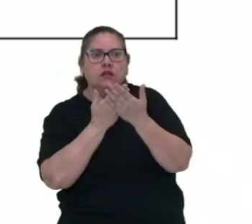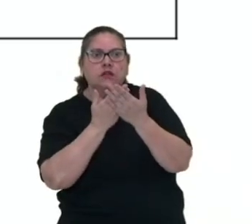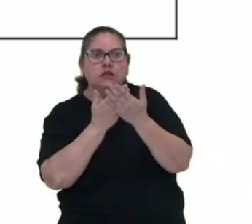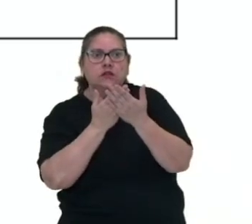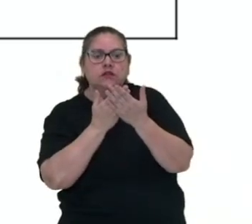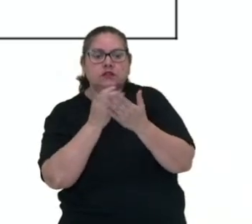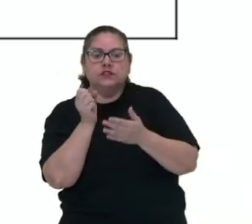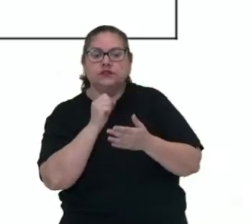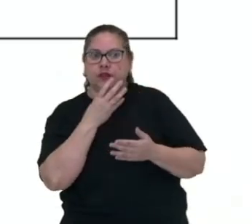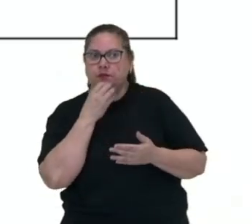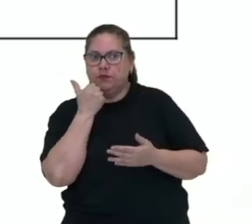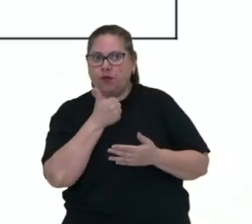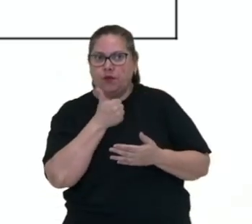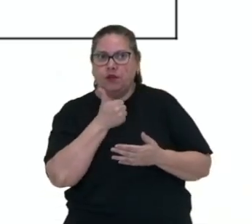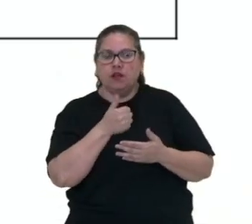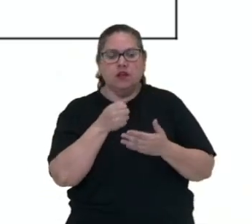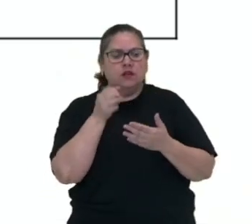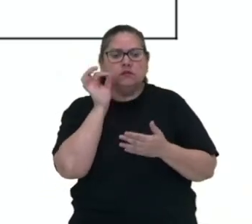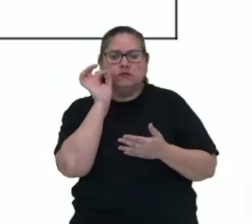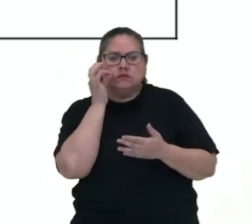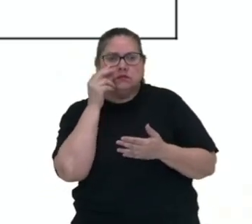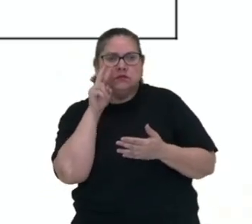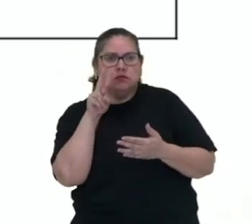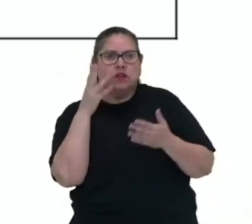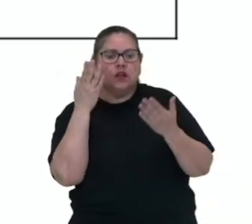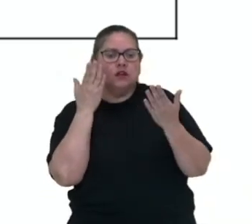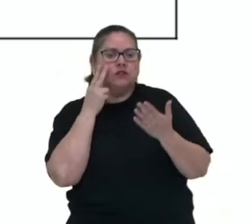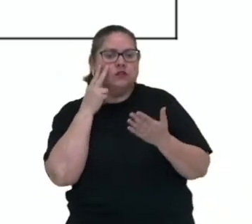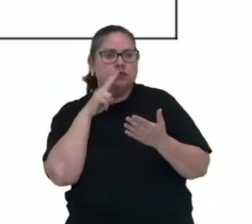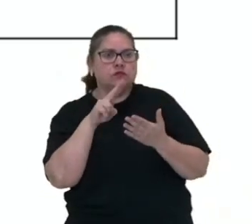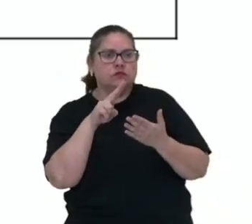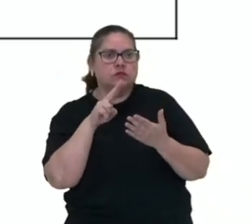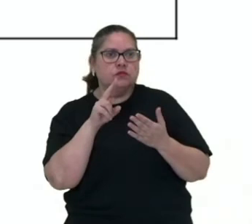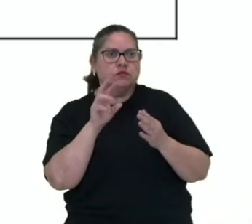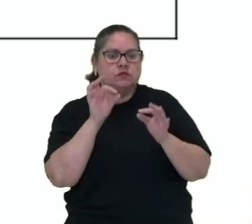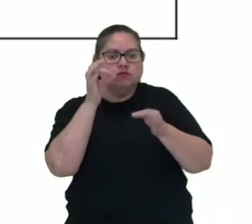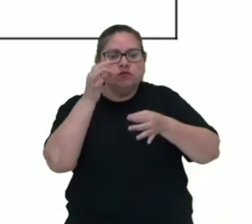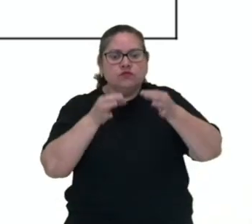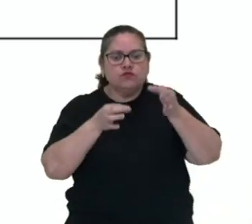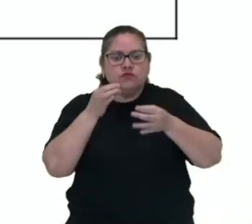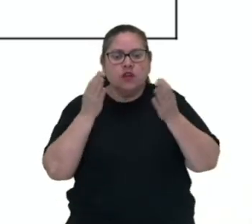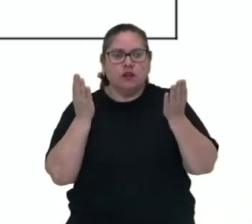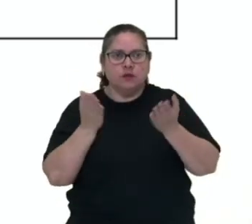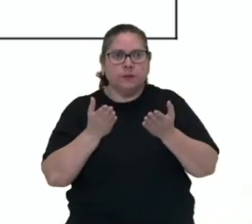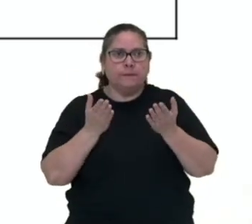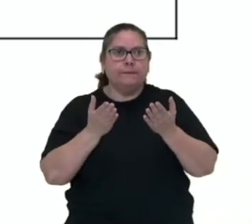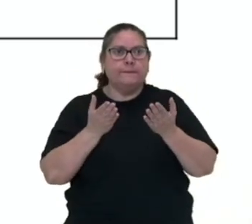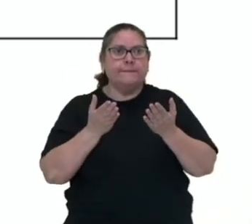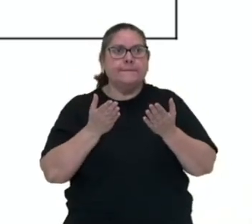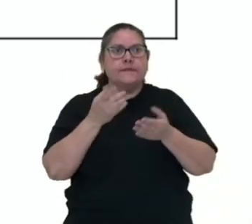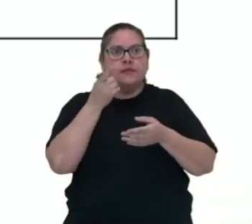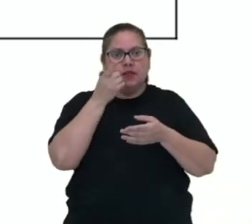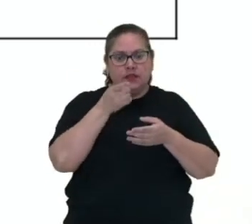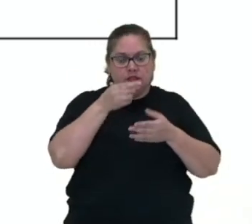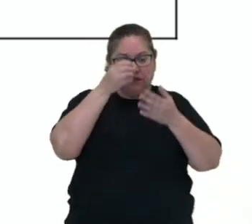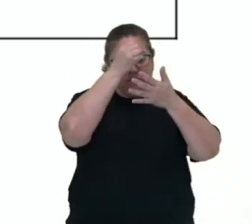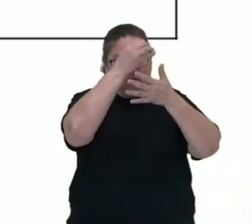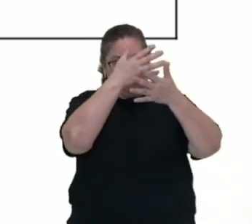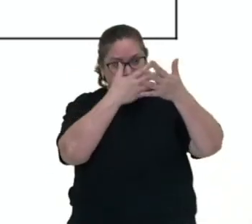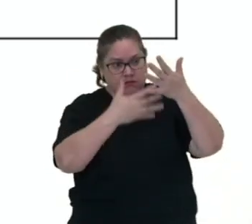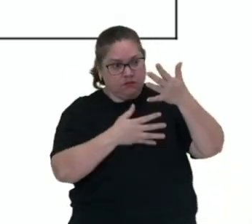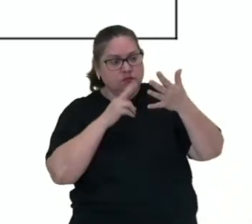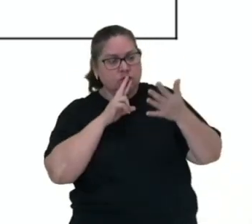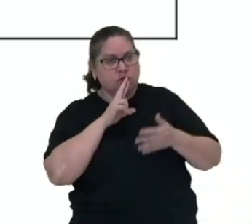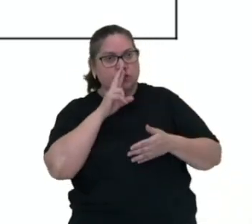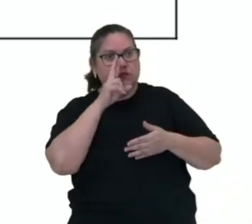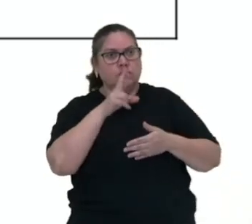atividade é boa. Vamos analisar a aula que você acabou de assistir. Momento de julgar aqui. No checklist a seguir, vocês